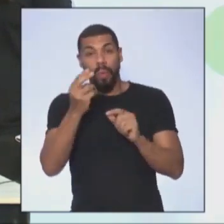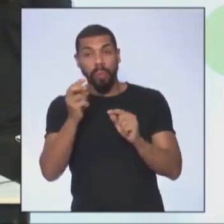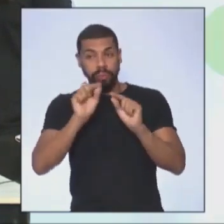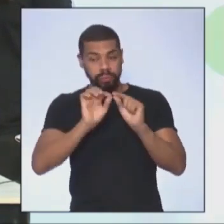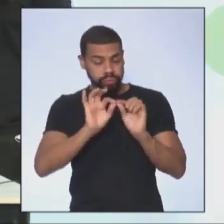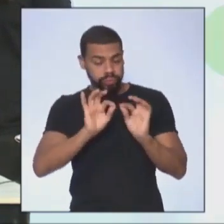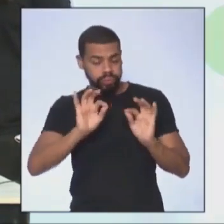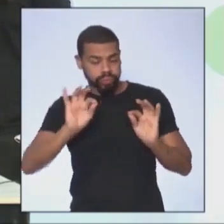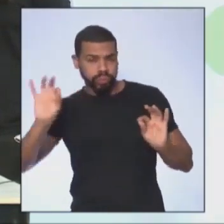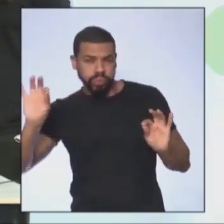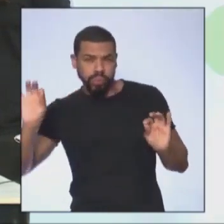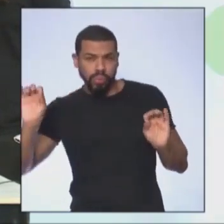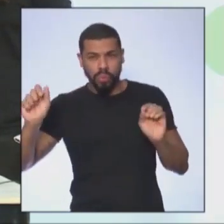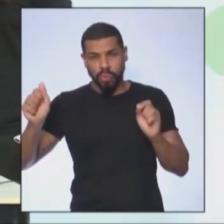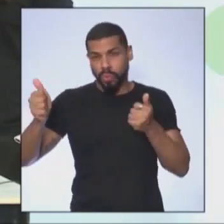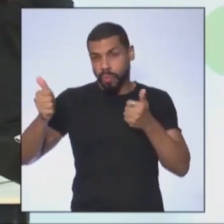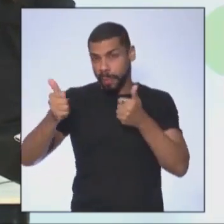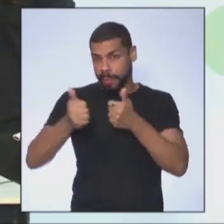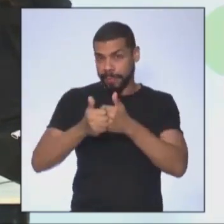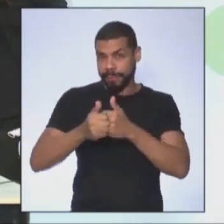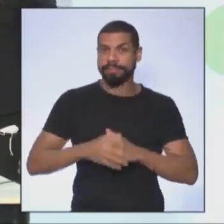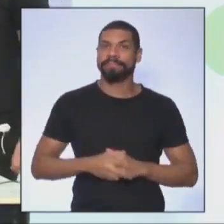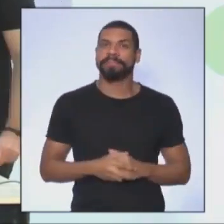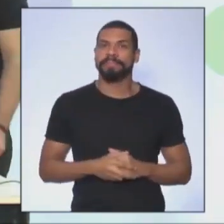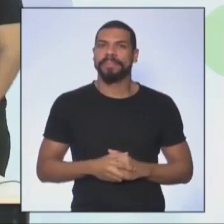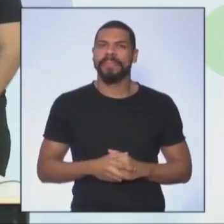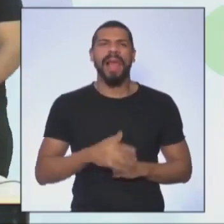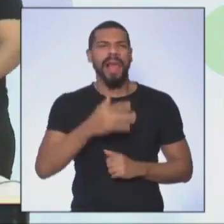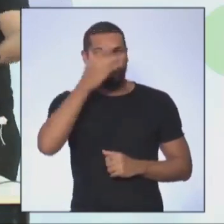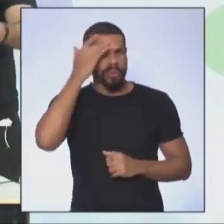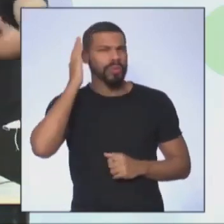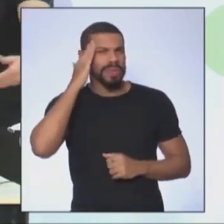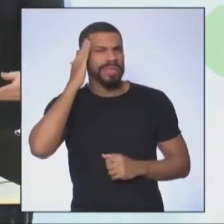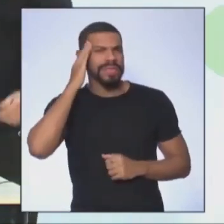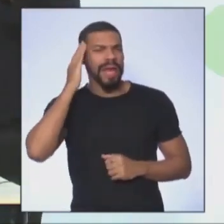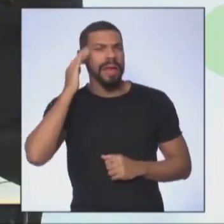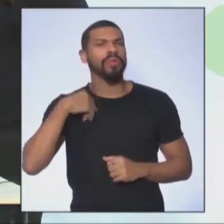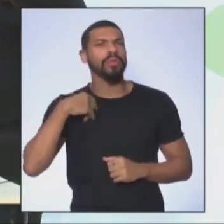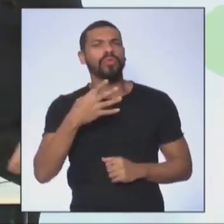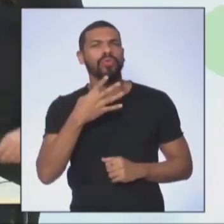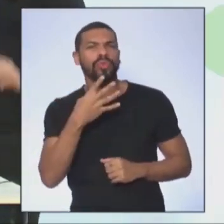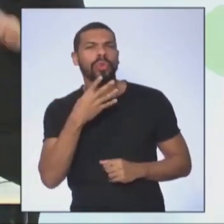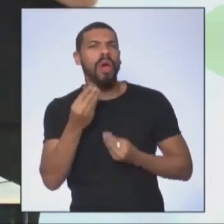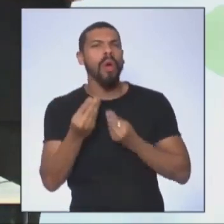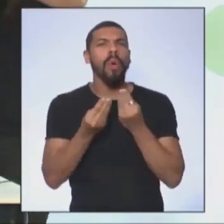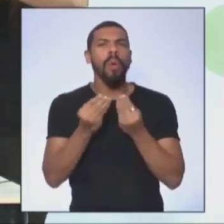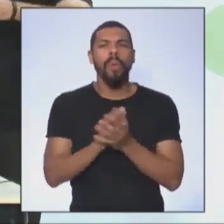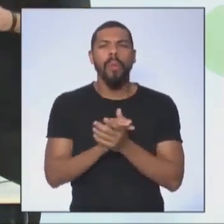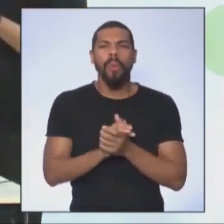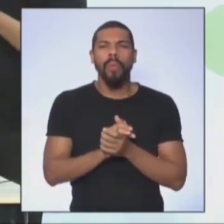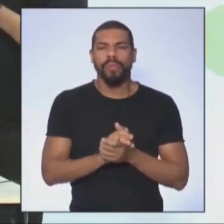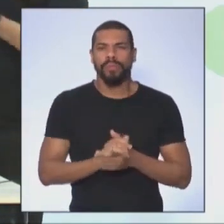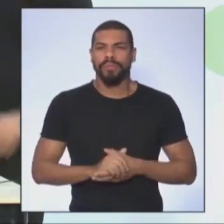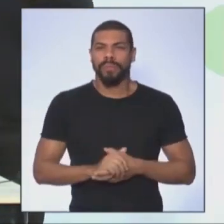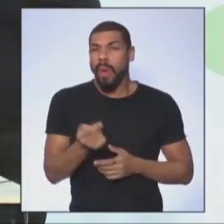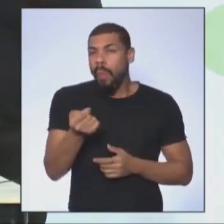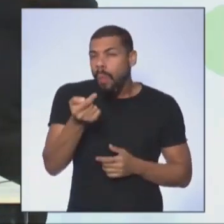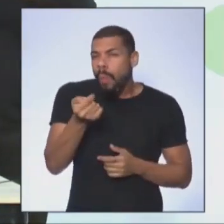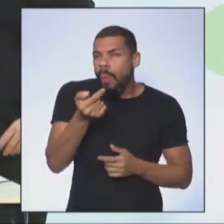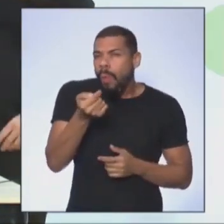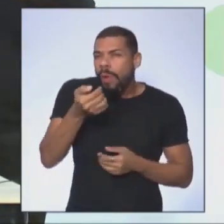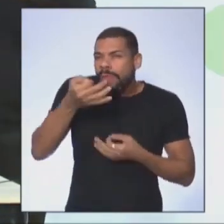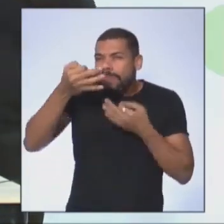o meu instrumento, que ele vai estar afinado. É, para quem afina instrumento, conhece esse fenômeno. Quando está quase afinado, dá para